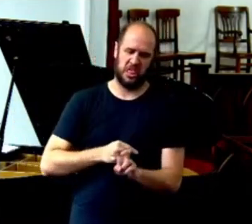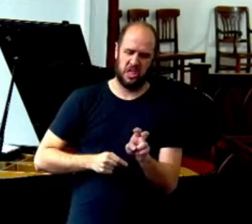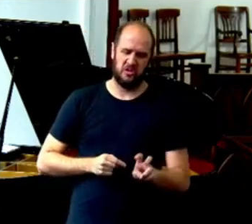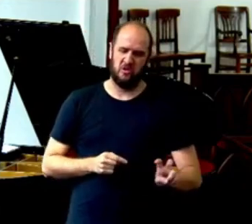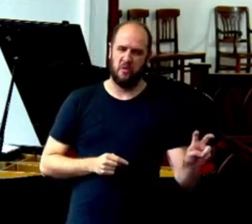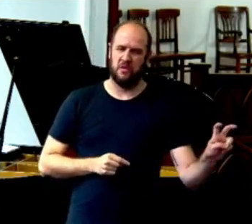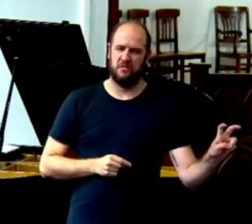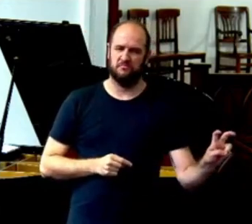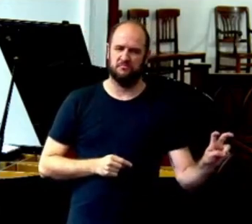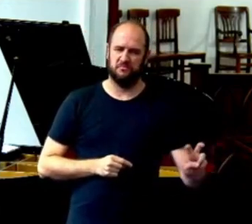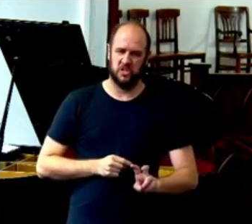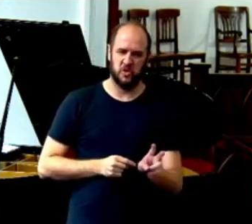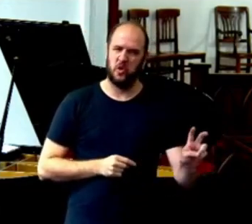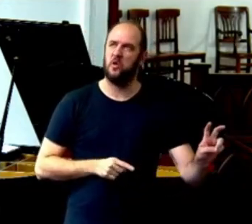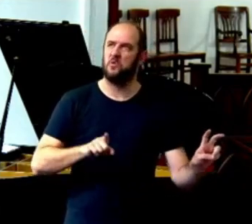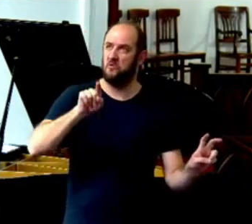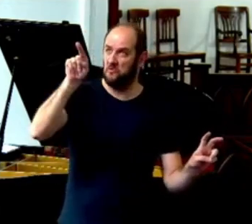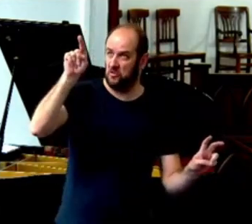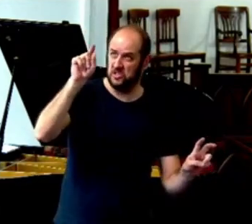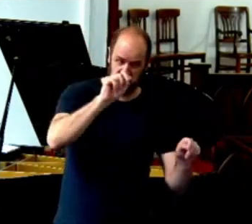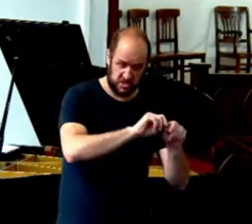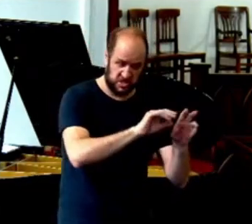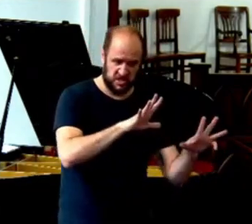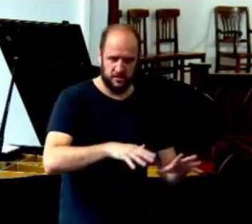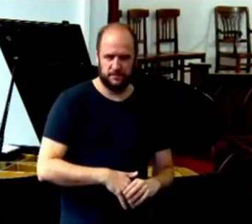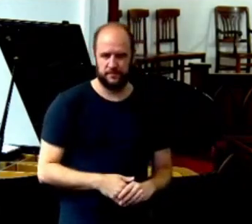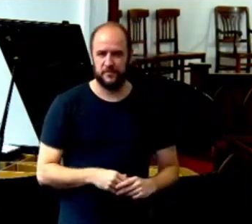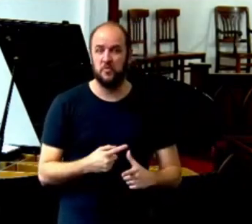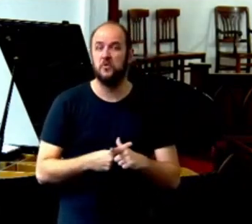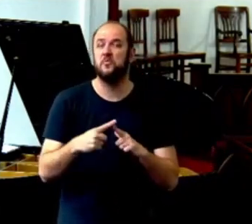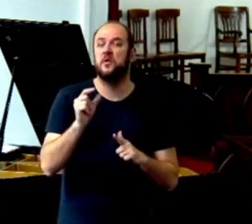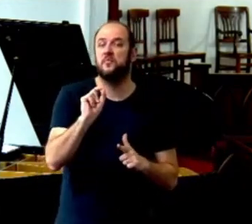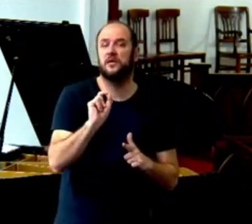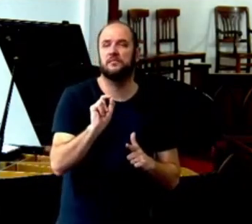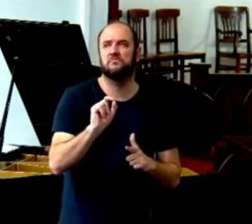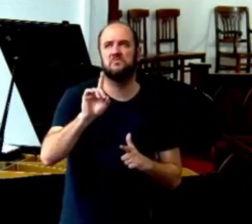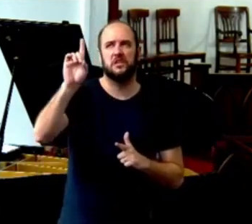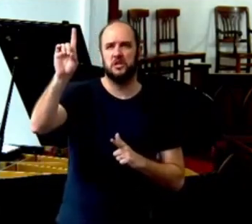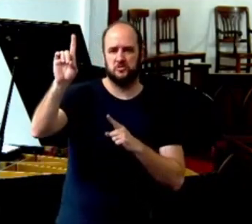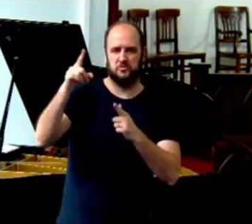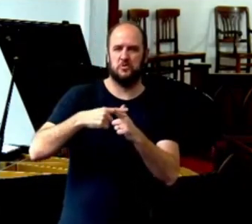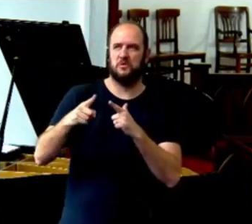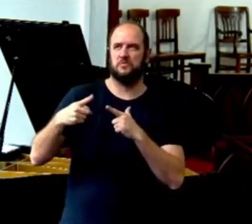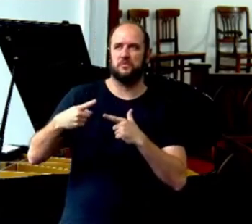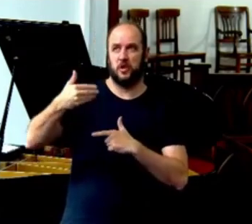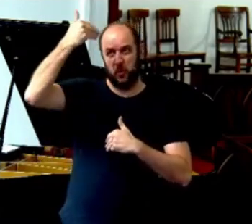serpente que o Senhor criou. Ou seja, qual é o problema? De Deus.